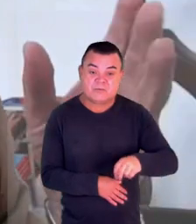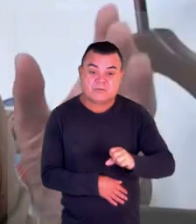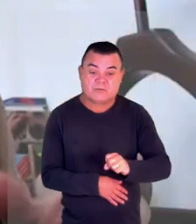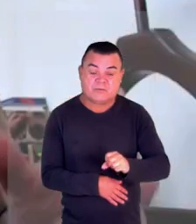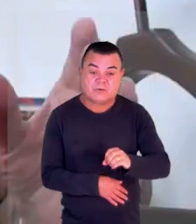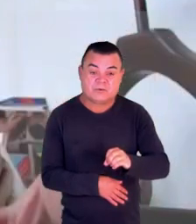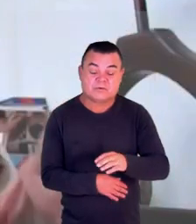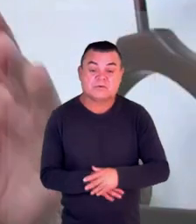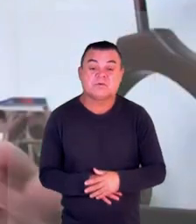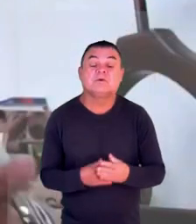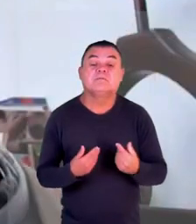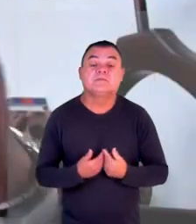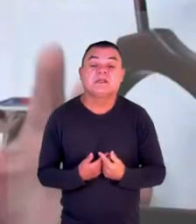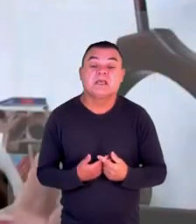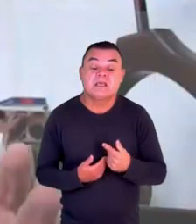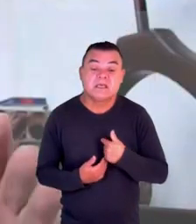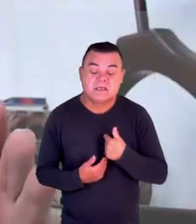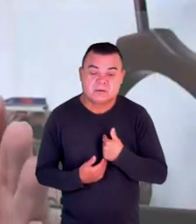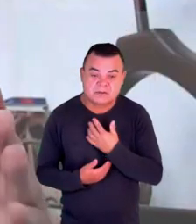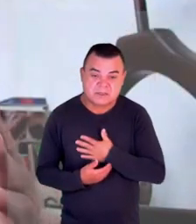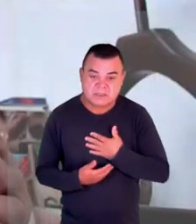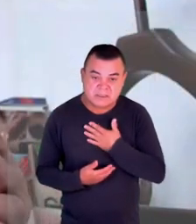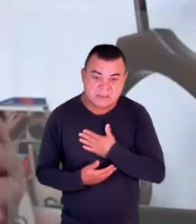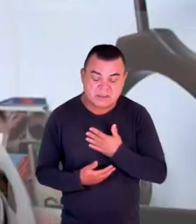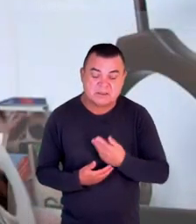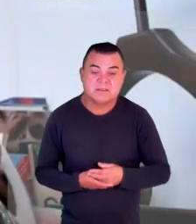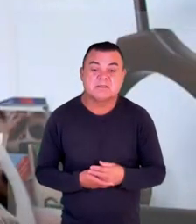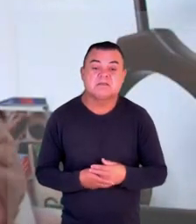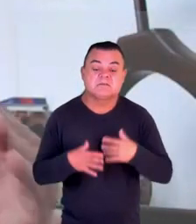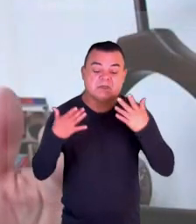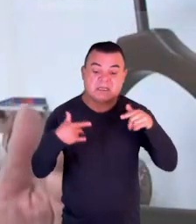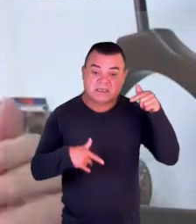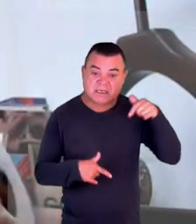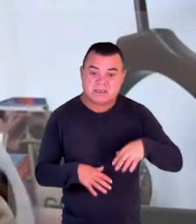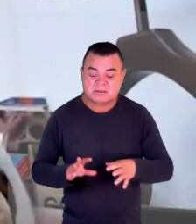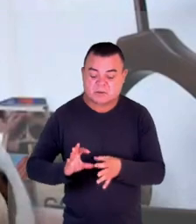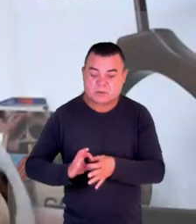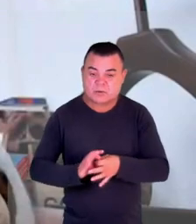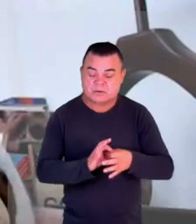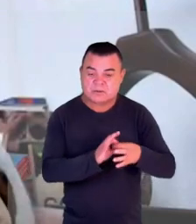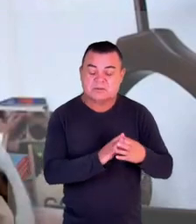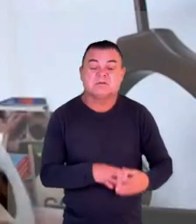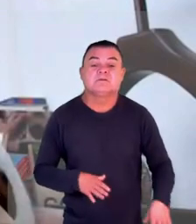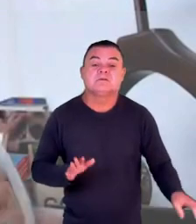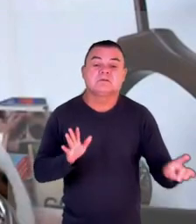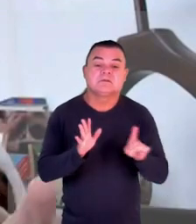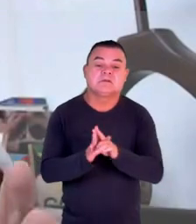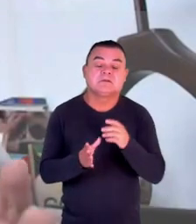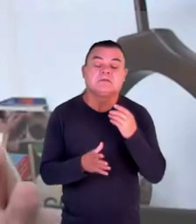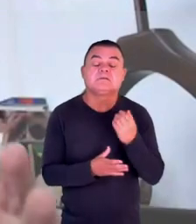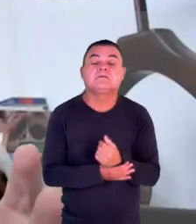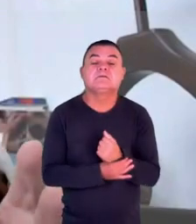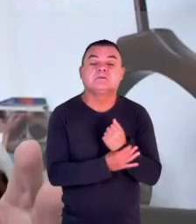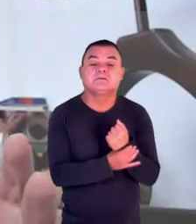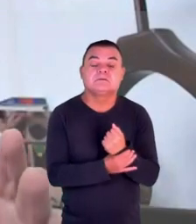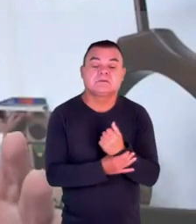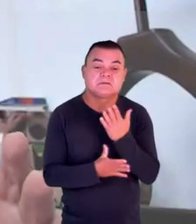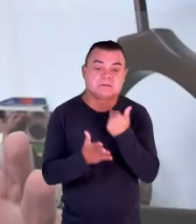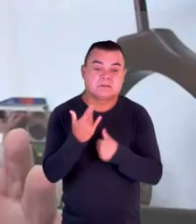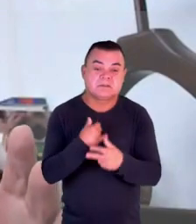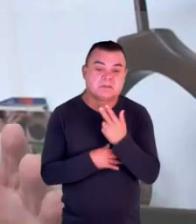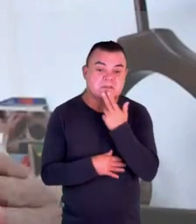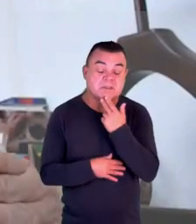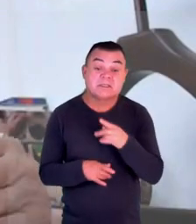de me referir aqui nesse contexto do direito humano à Alimentação adequada a importância da Agricultura